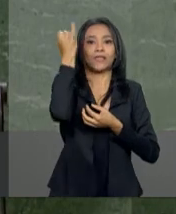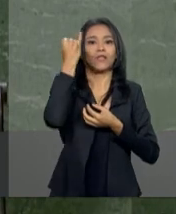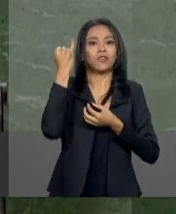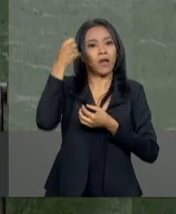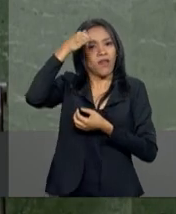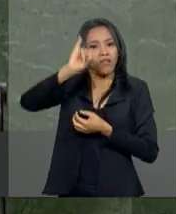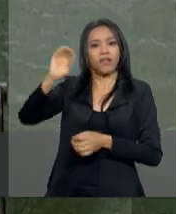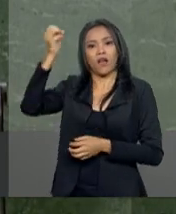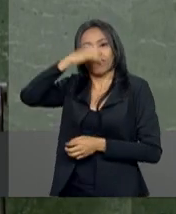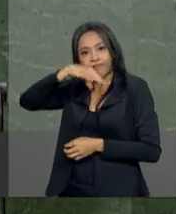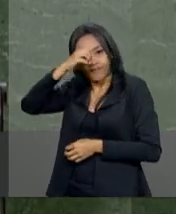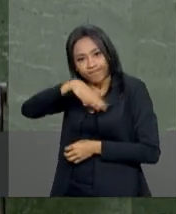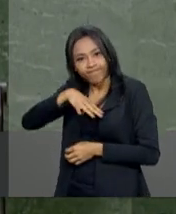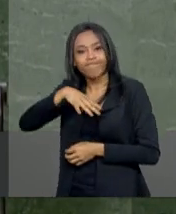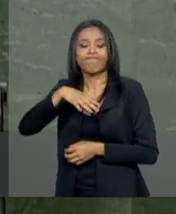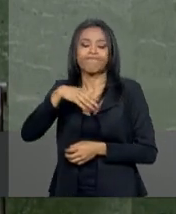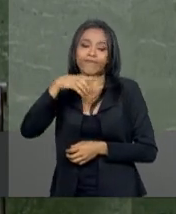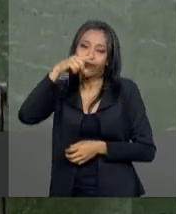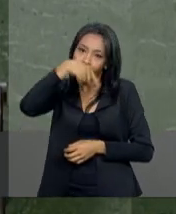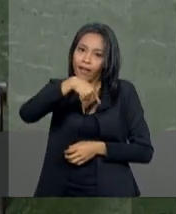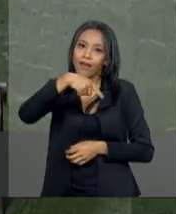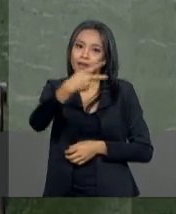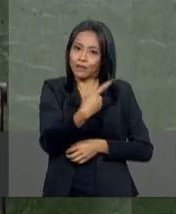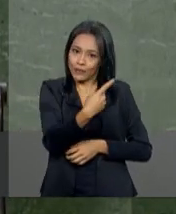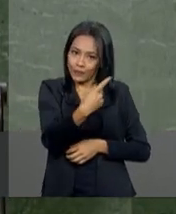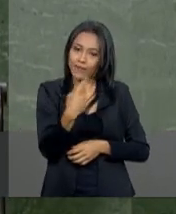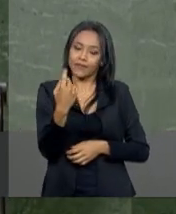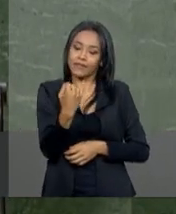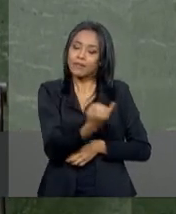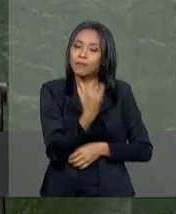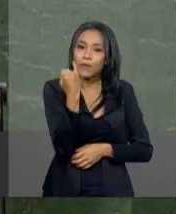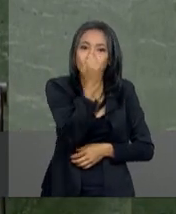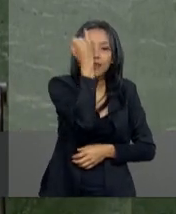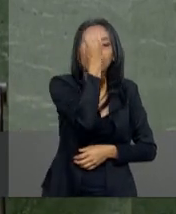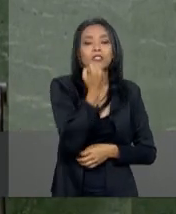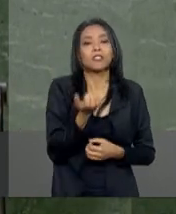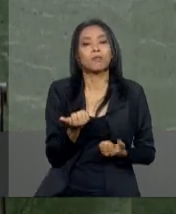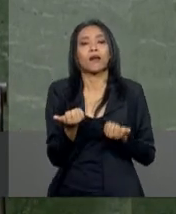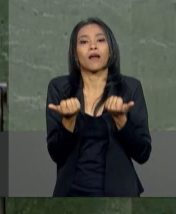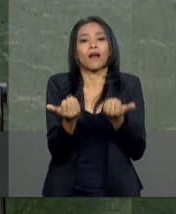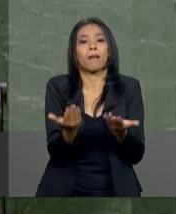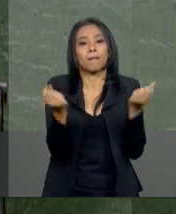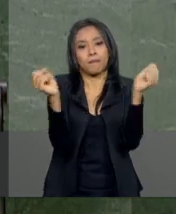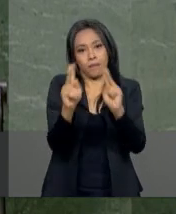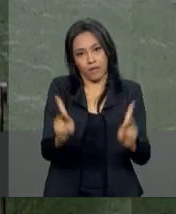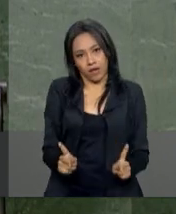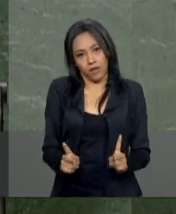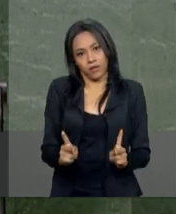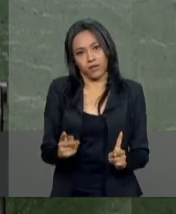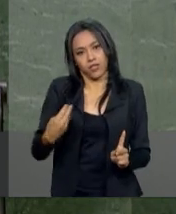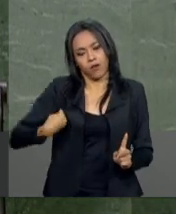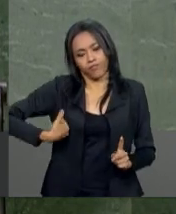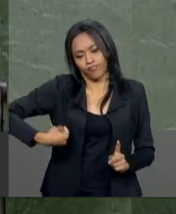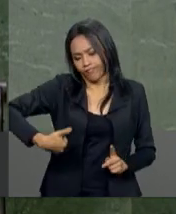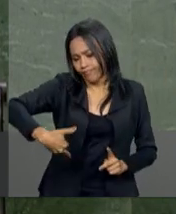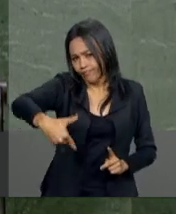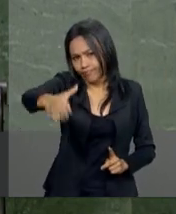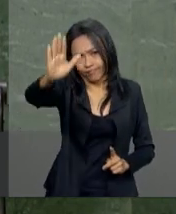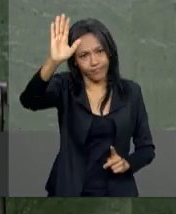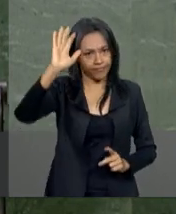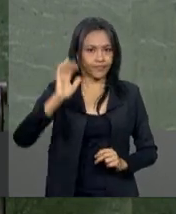são também matéria prima da paz duradoura diante por exemplo das diferenças